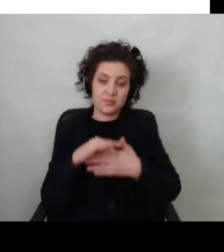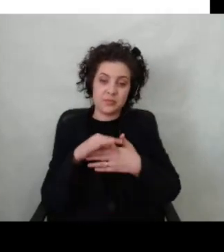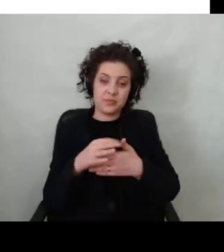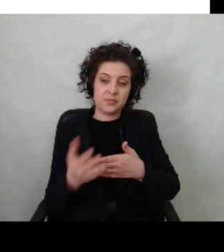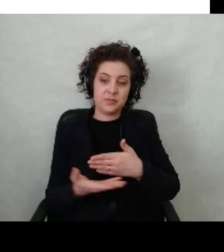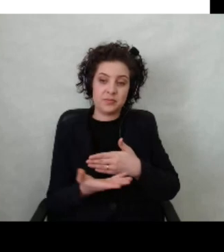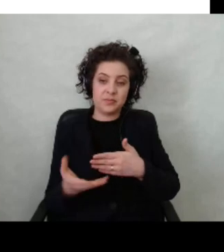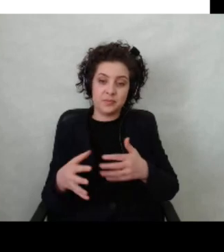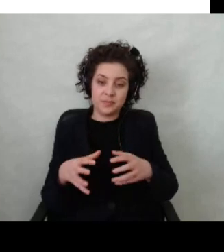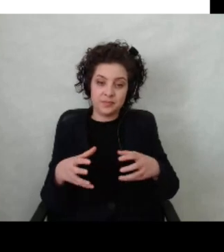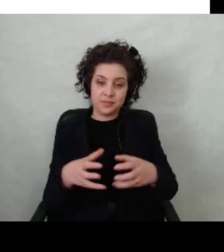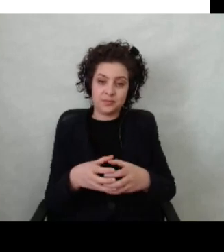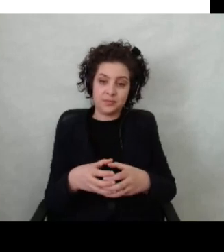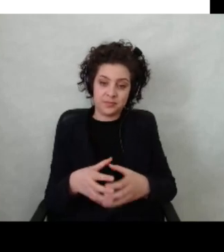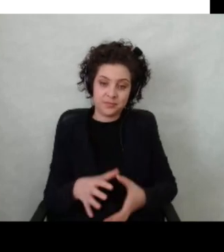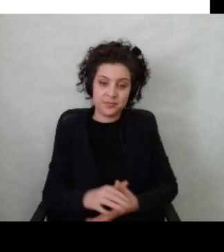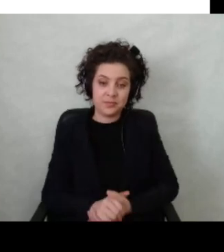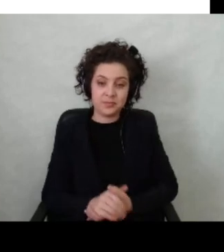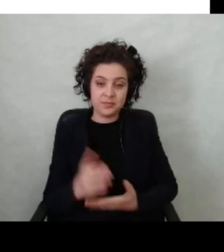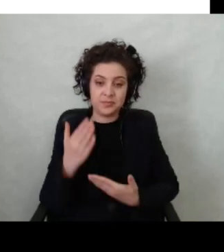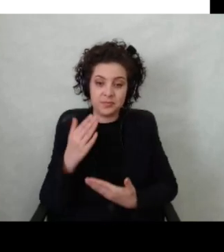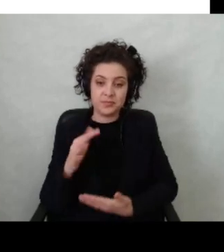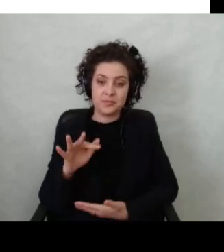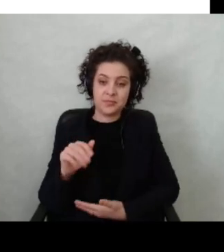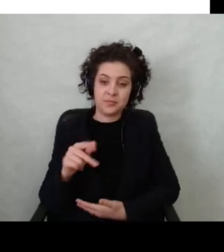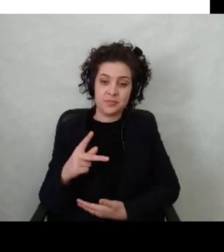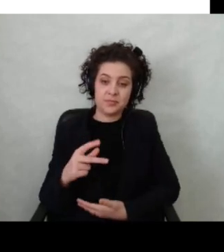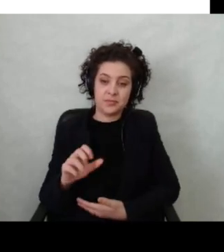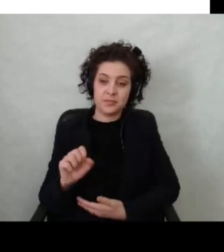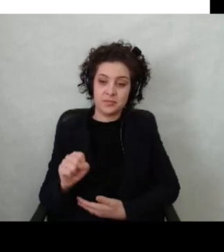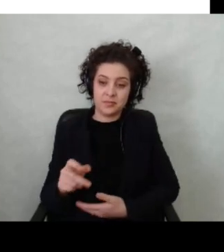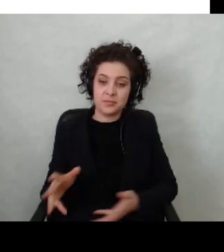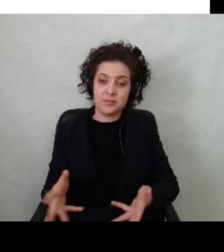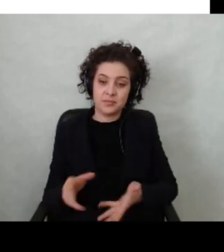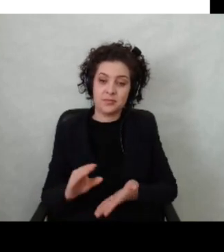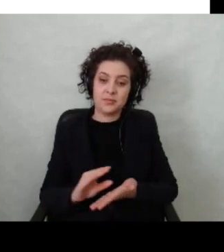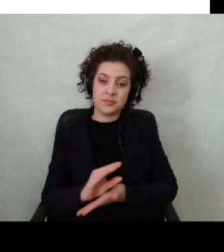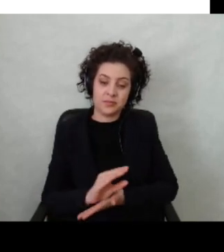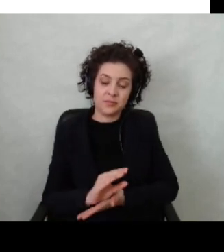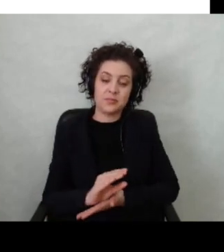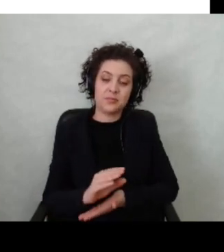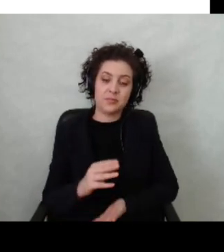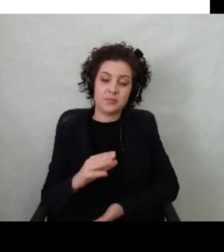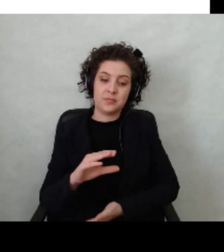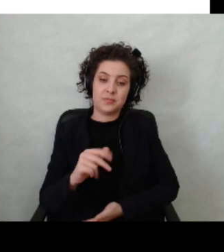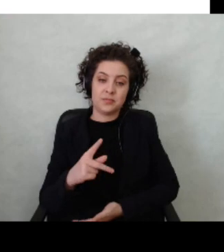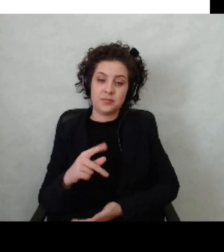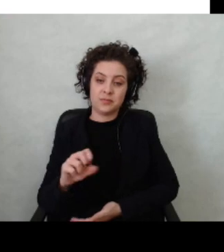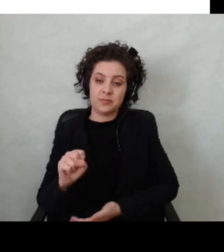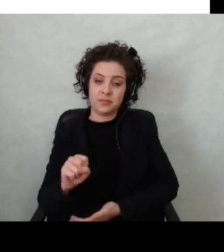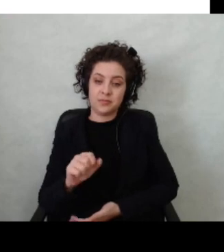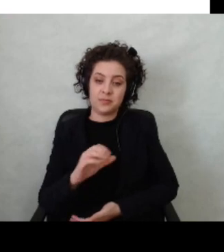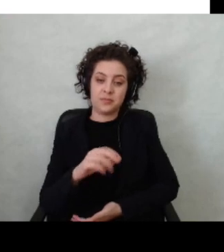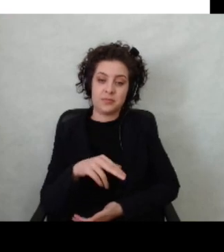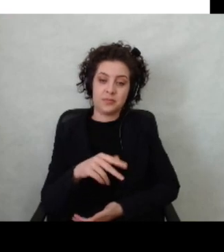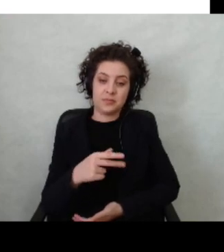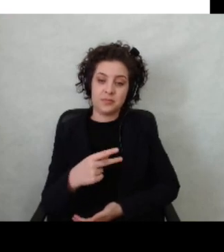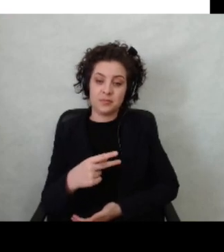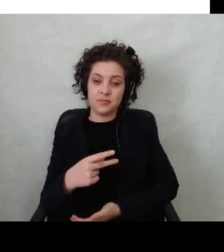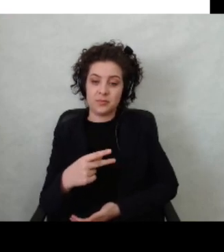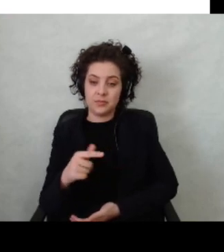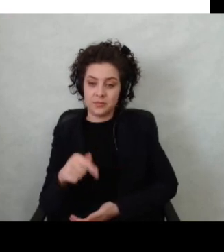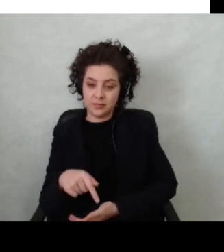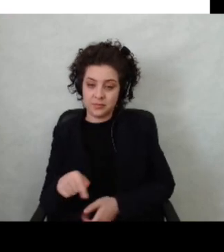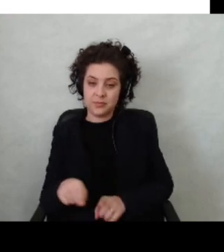também gostaria de agradecer à Agência de Fomento, a FAPESP, a CAPES, o CNPq, a Unifesp, por